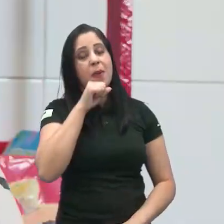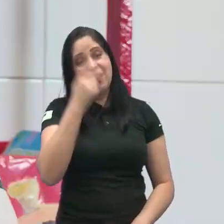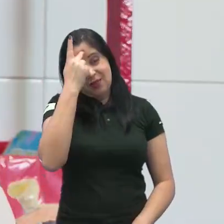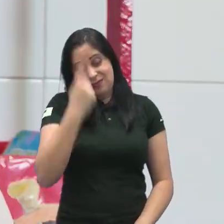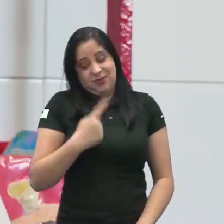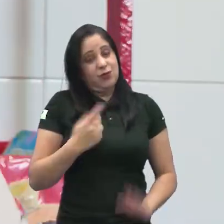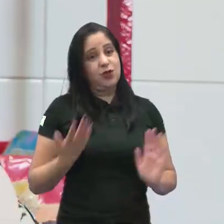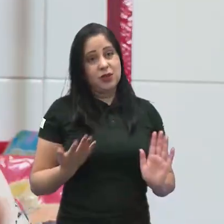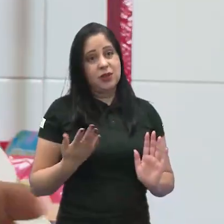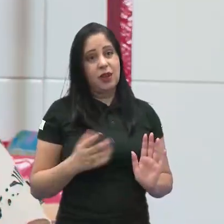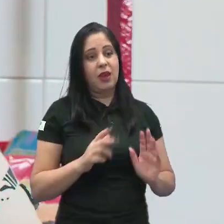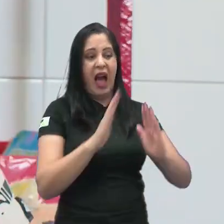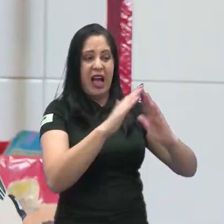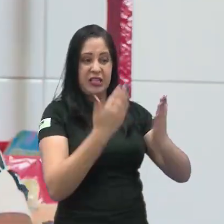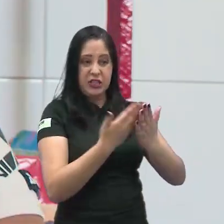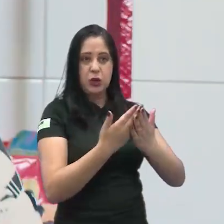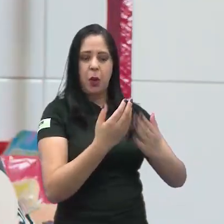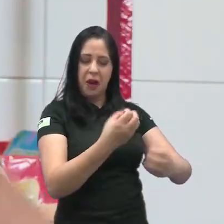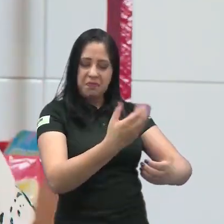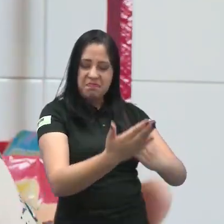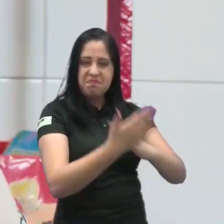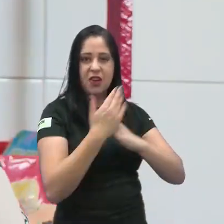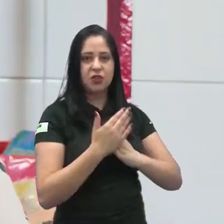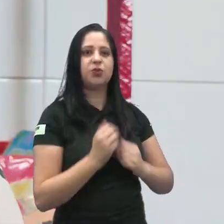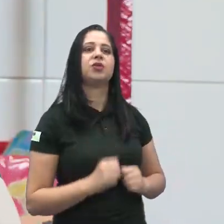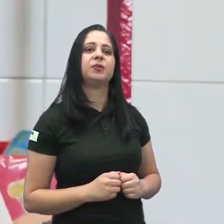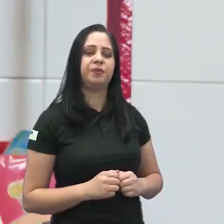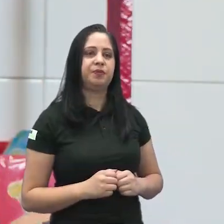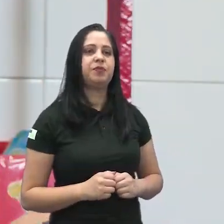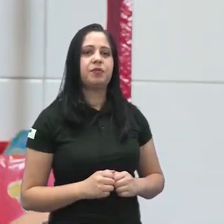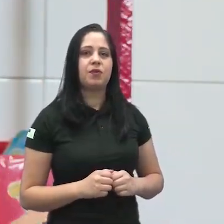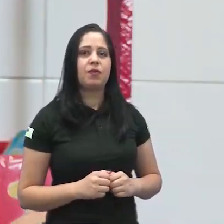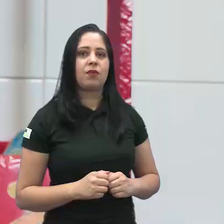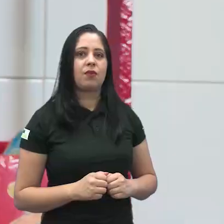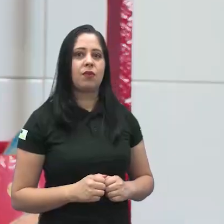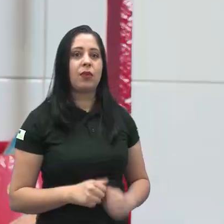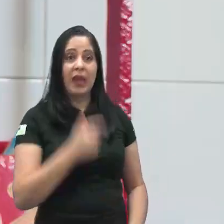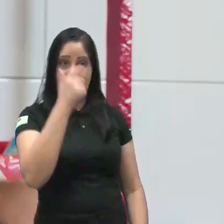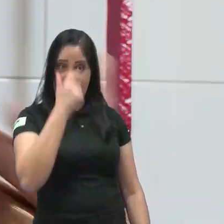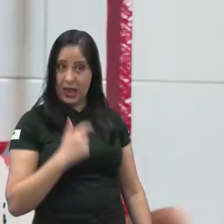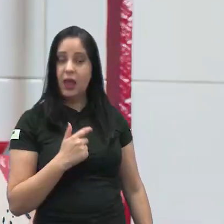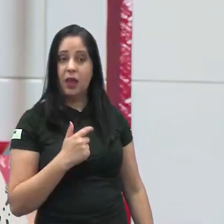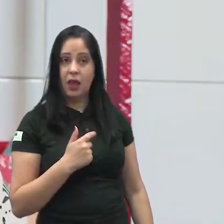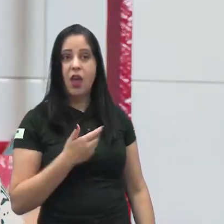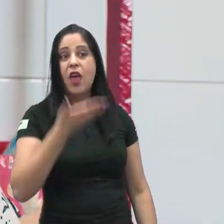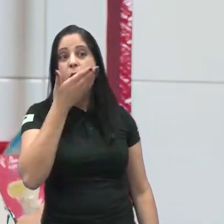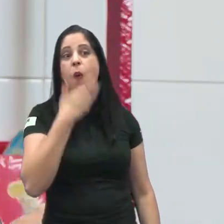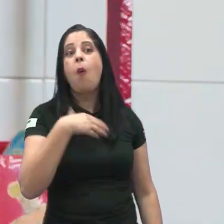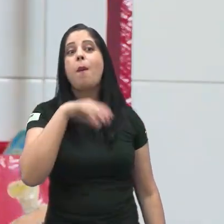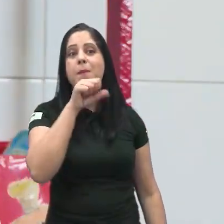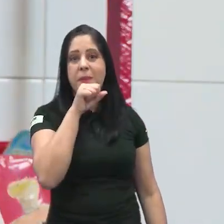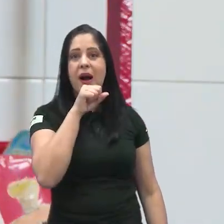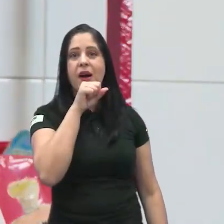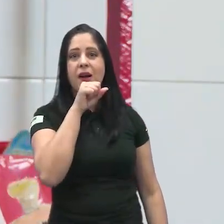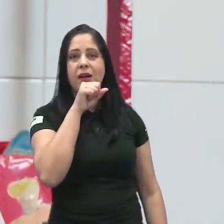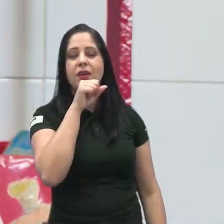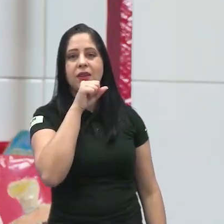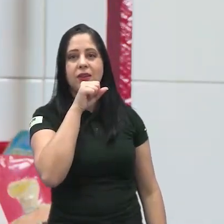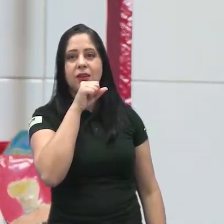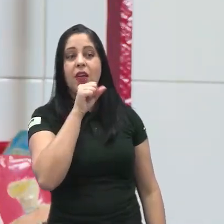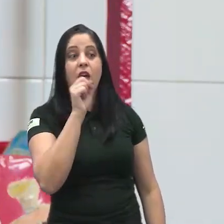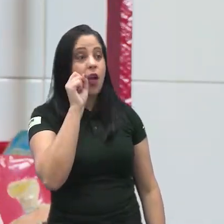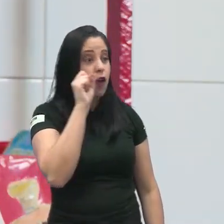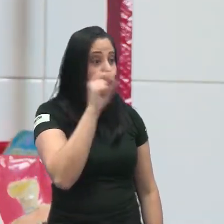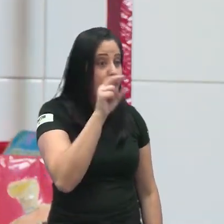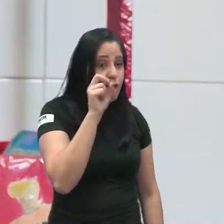Eu, graças a Deus, tenho essa oportunidade de estar aqui dentro, né? Não só como um pai de fora, mas um pai que está aqui dentro, né? Então a gente vê,